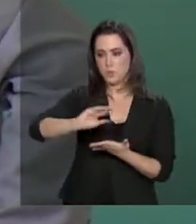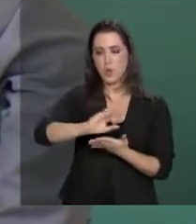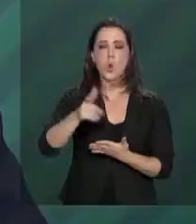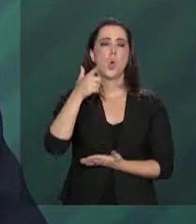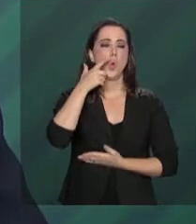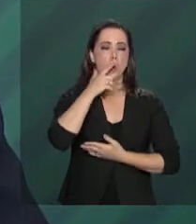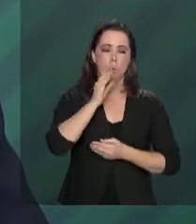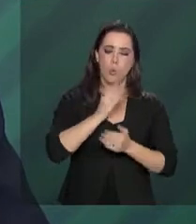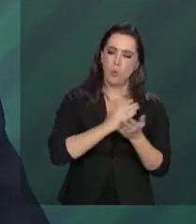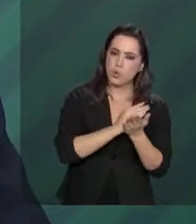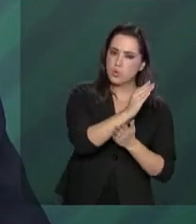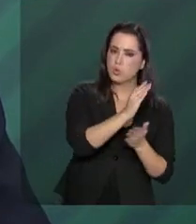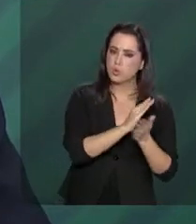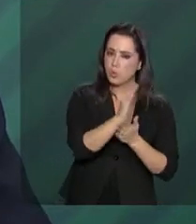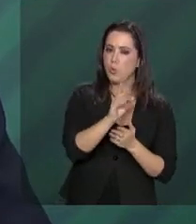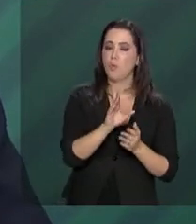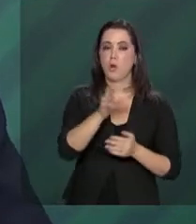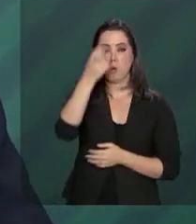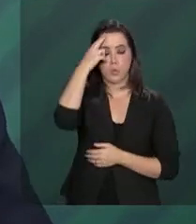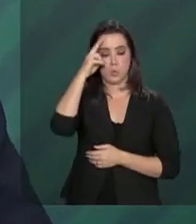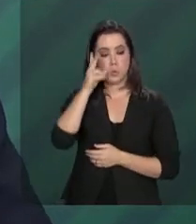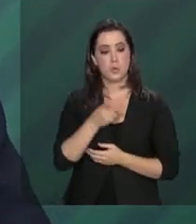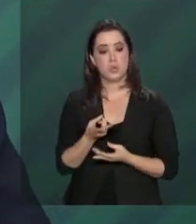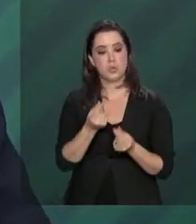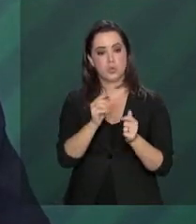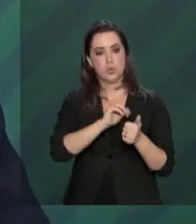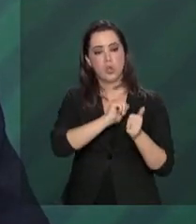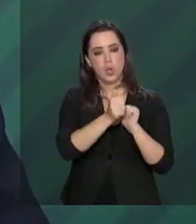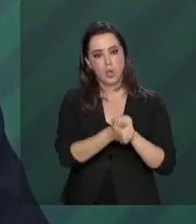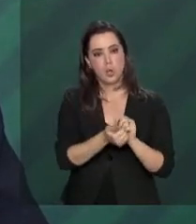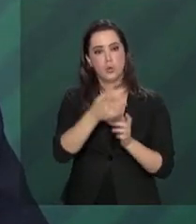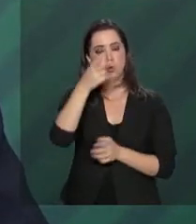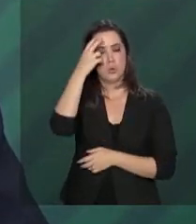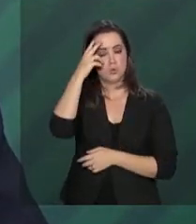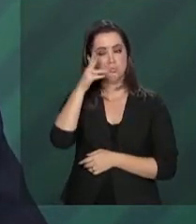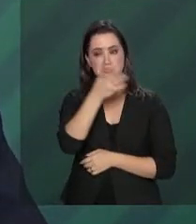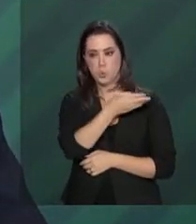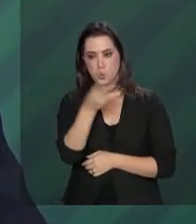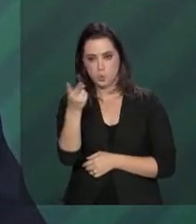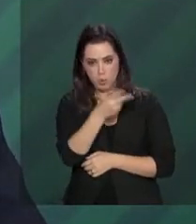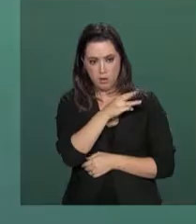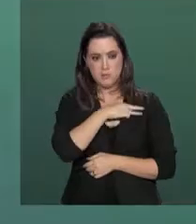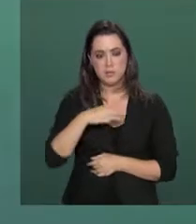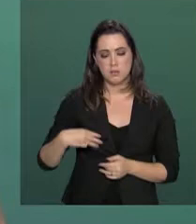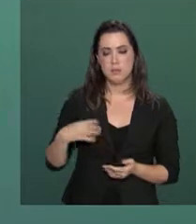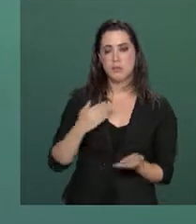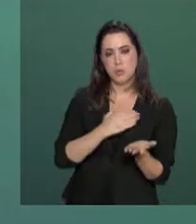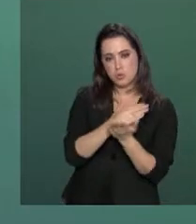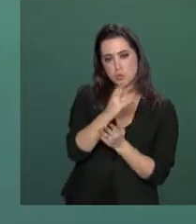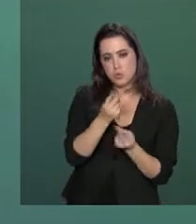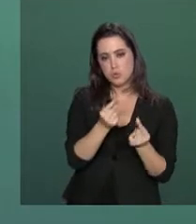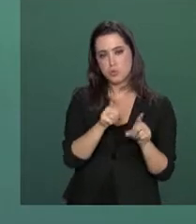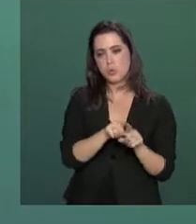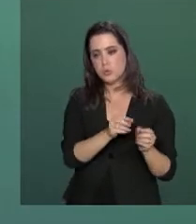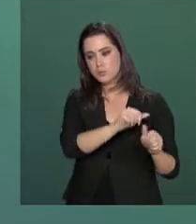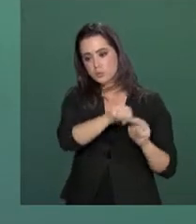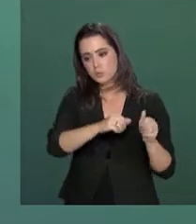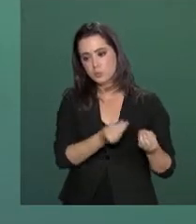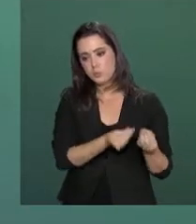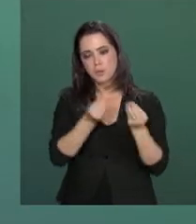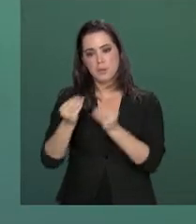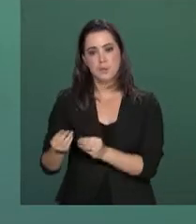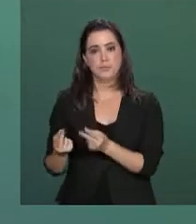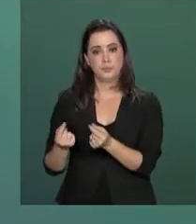conquistas da cultura do chá leitão preservando a cultura do show ministro dos esporte torci recursos que vão permitir